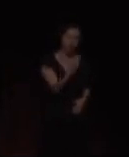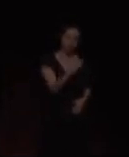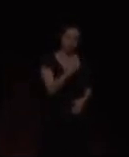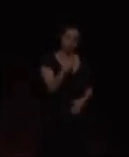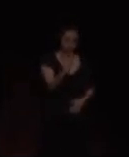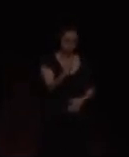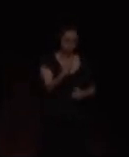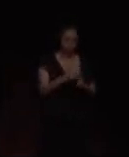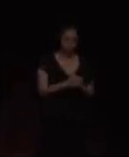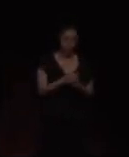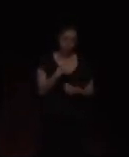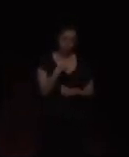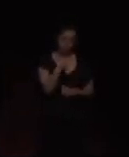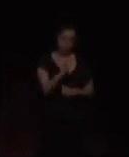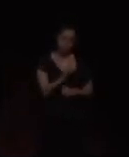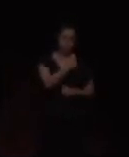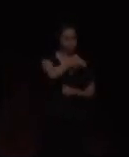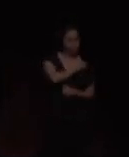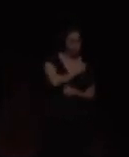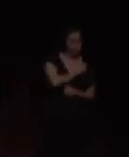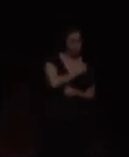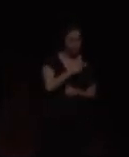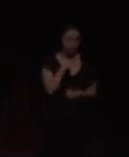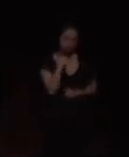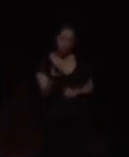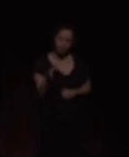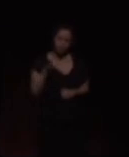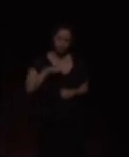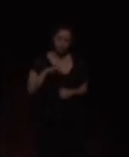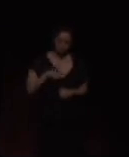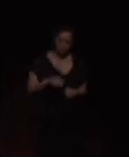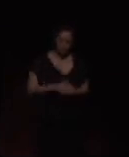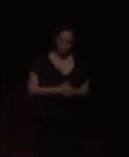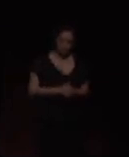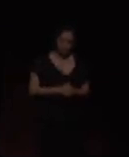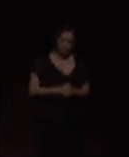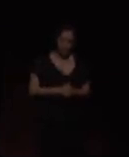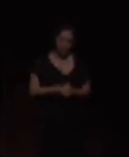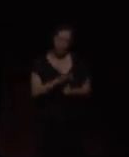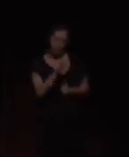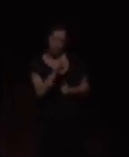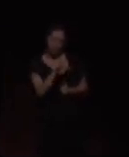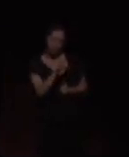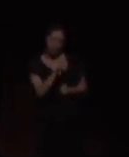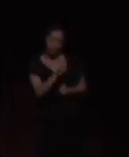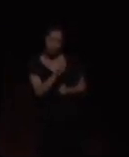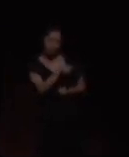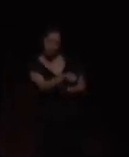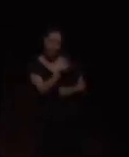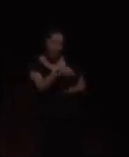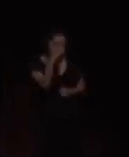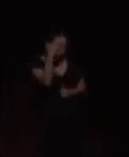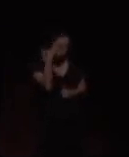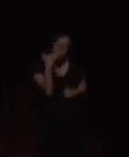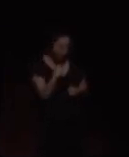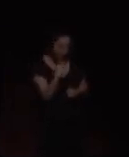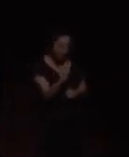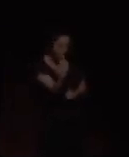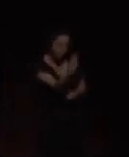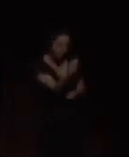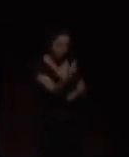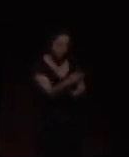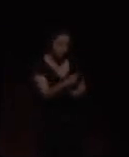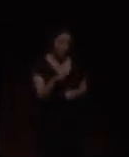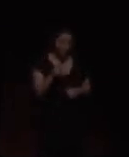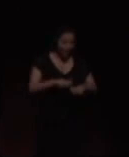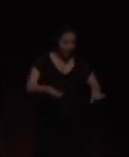uma em espanhol e outra em português. Flora tinha a voz coreana e as crianças,